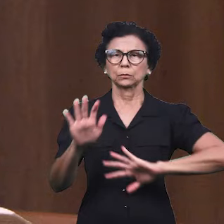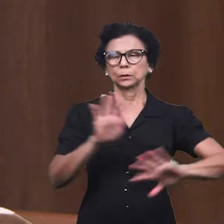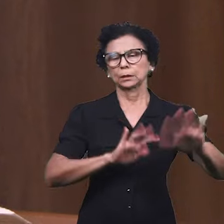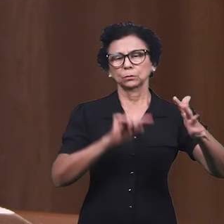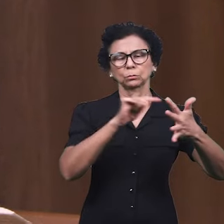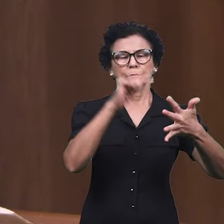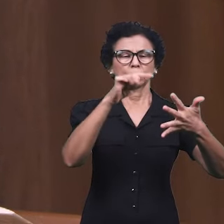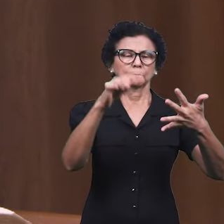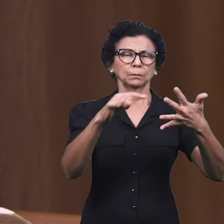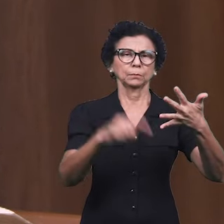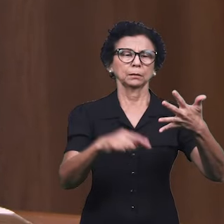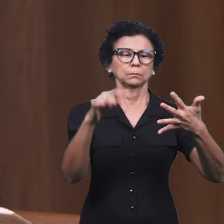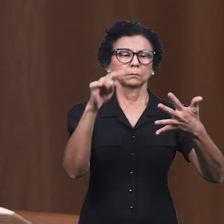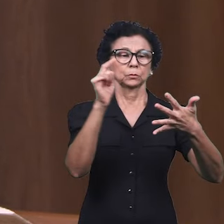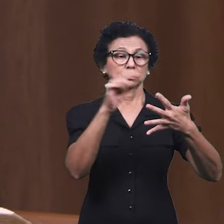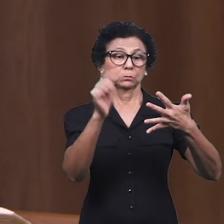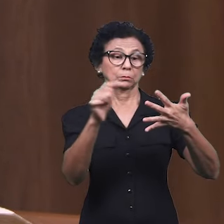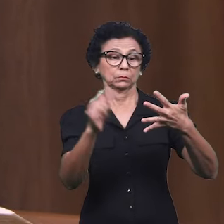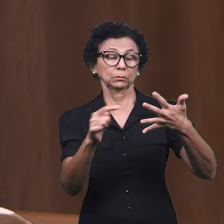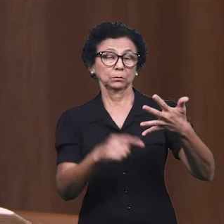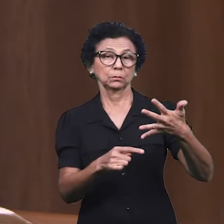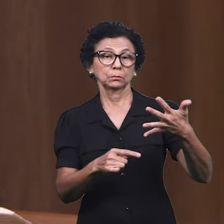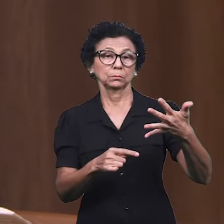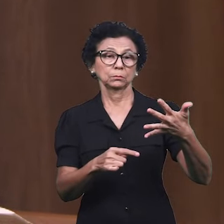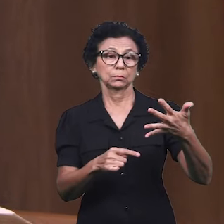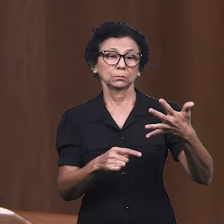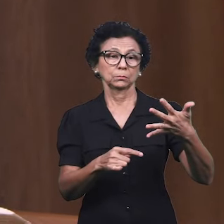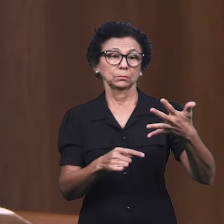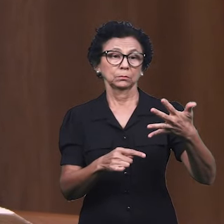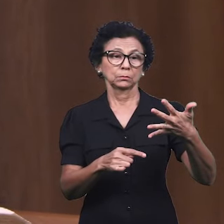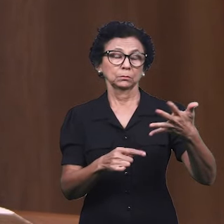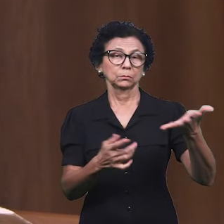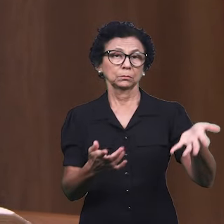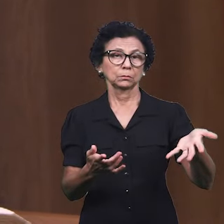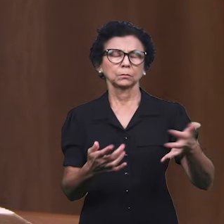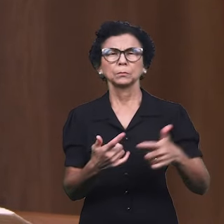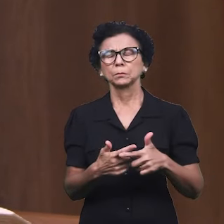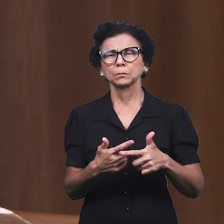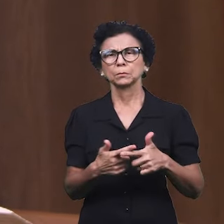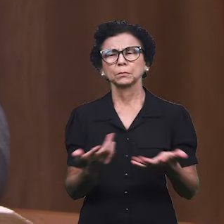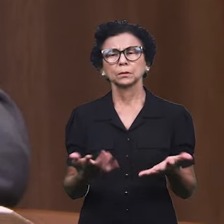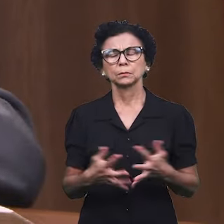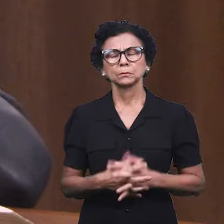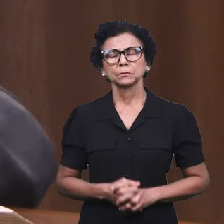circuncisão, cuidado com a filosofia, para não te tirar da presença do Senhor, porque